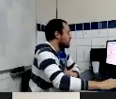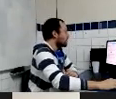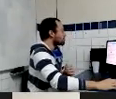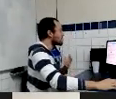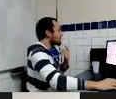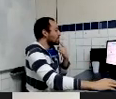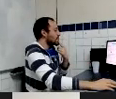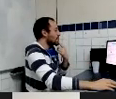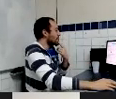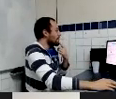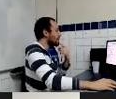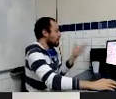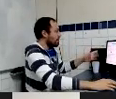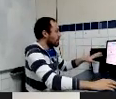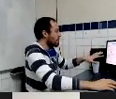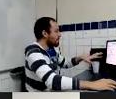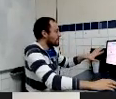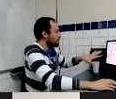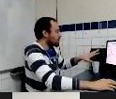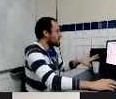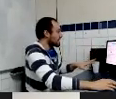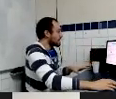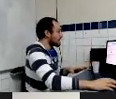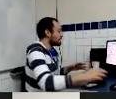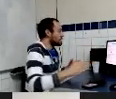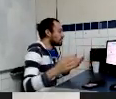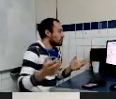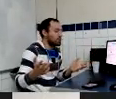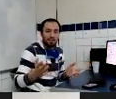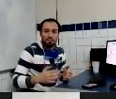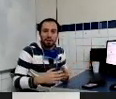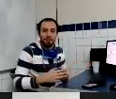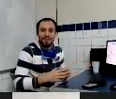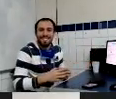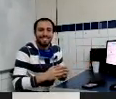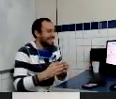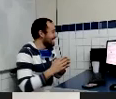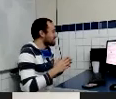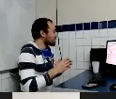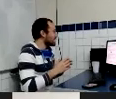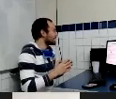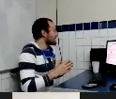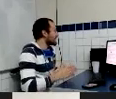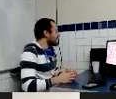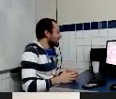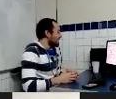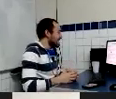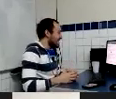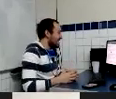Vixe, eu não sei. Alguém falou aqui que apareceu uma coisinha na tela. Vixe, eu não sei também. Não sei.